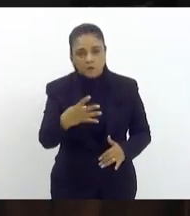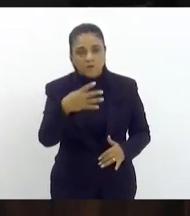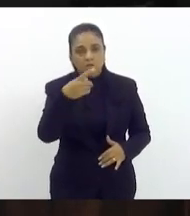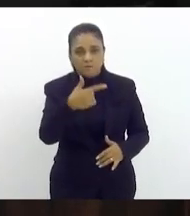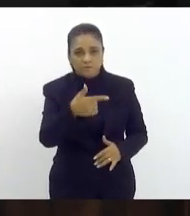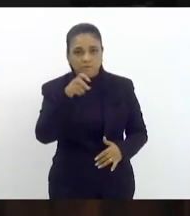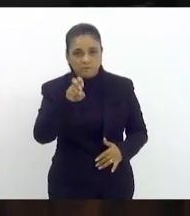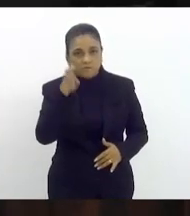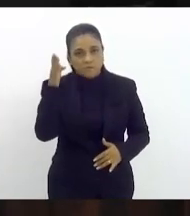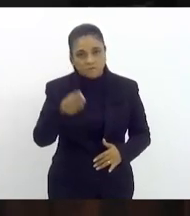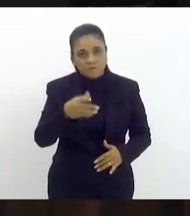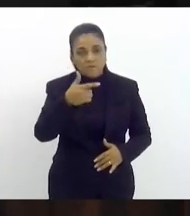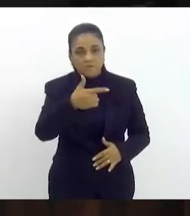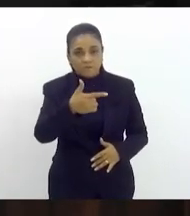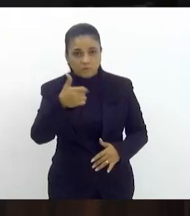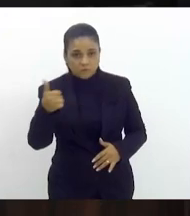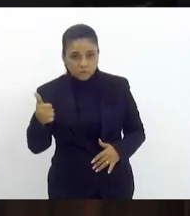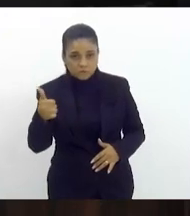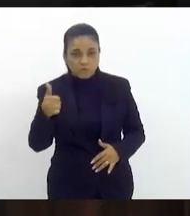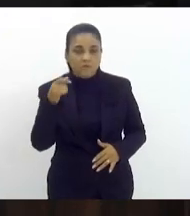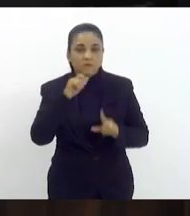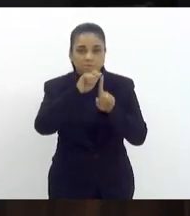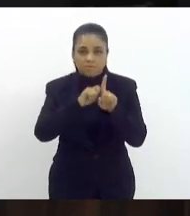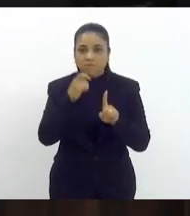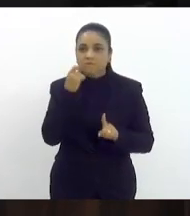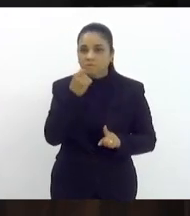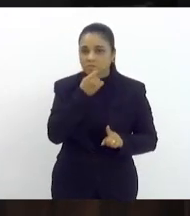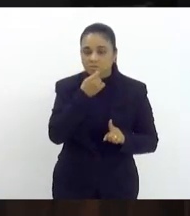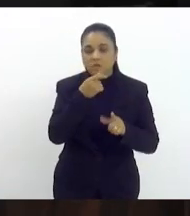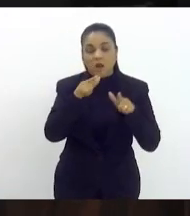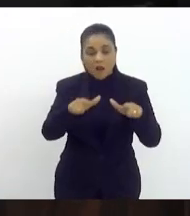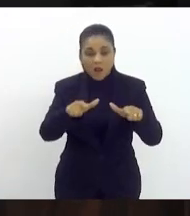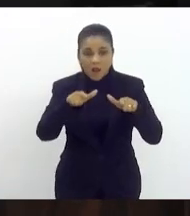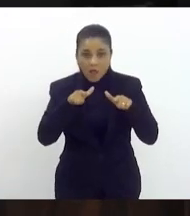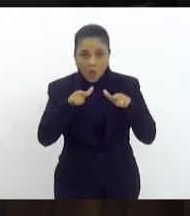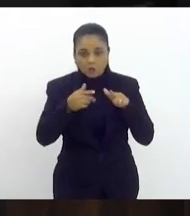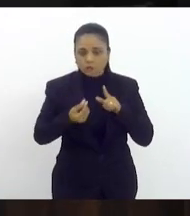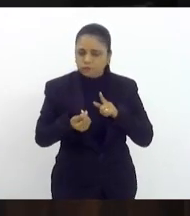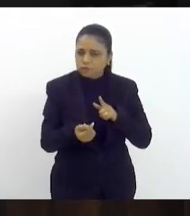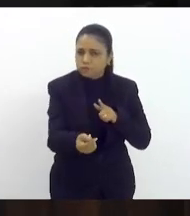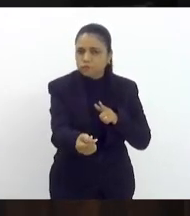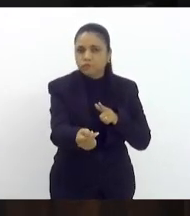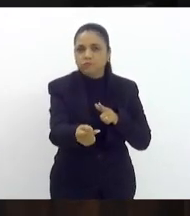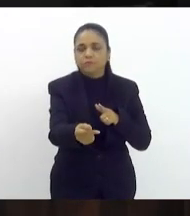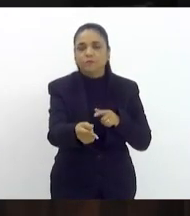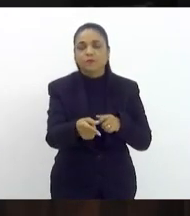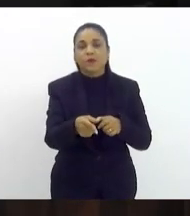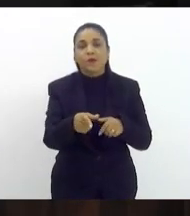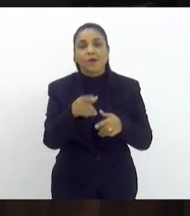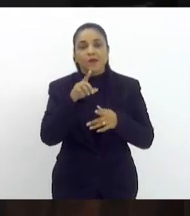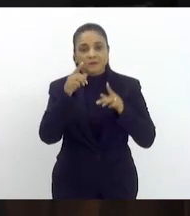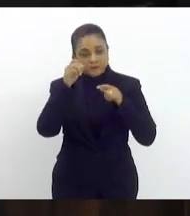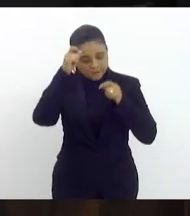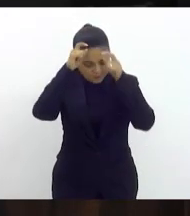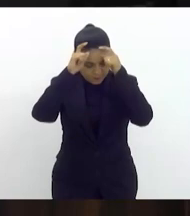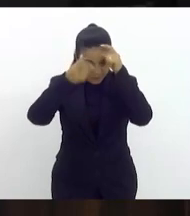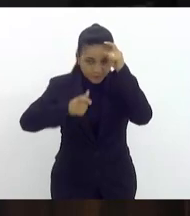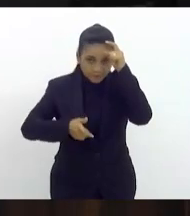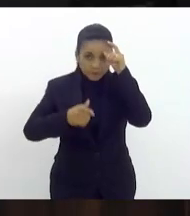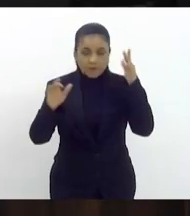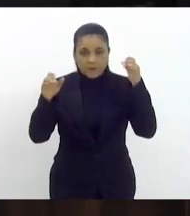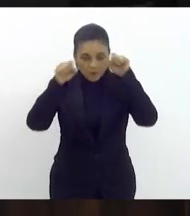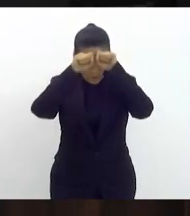21, para ampliar o direito ao laudo médico por tempo indeterminado ao portador do transtorno de